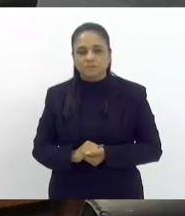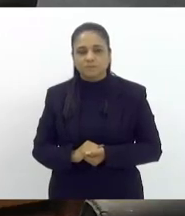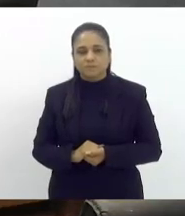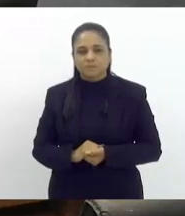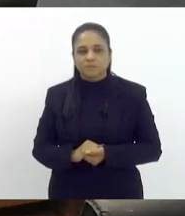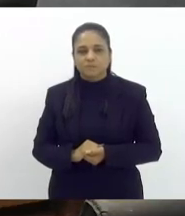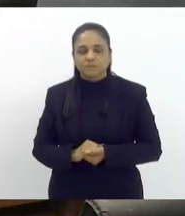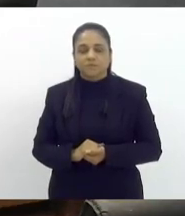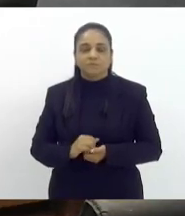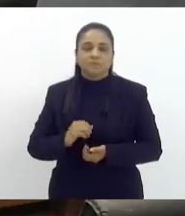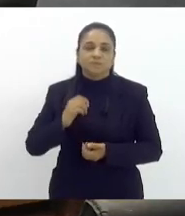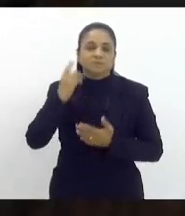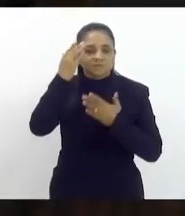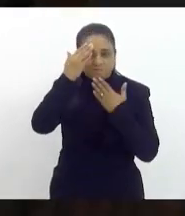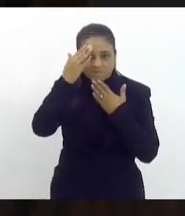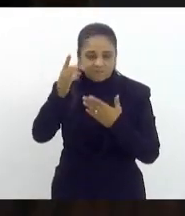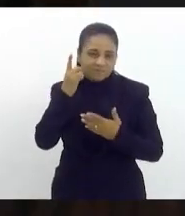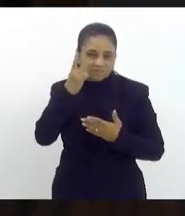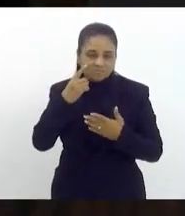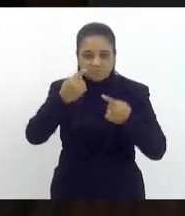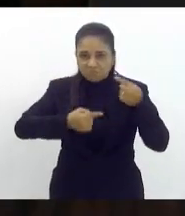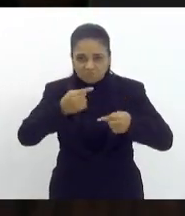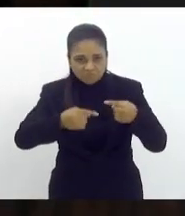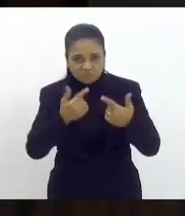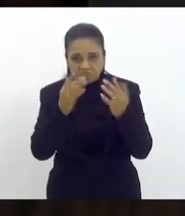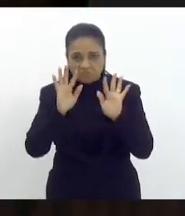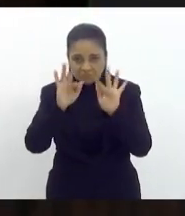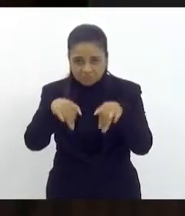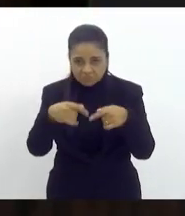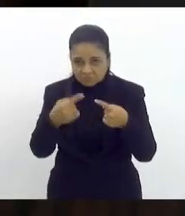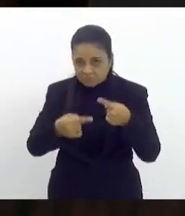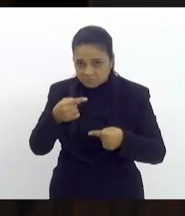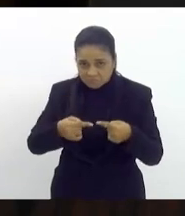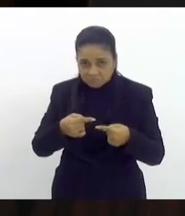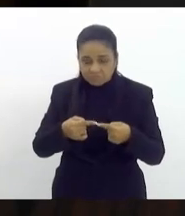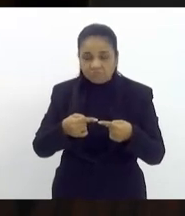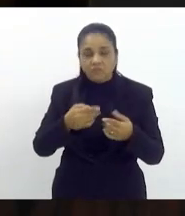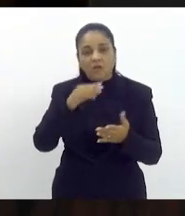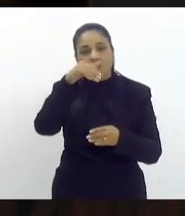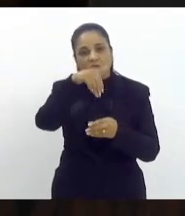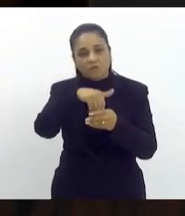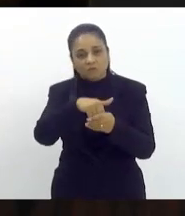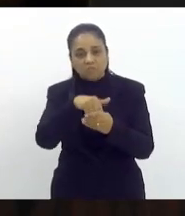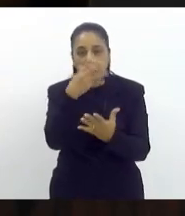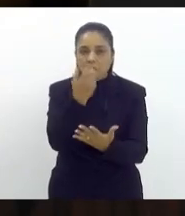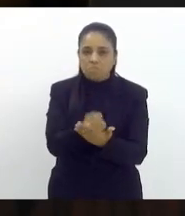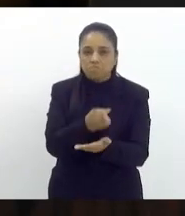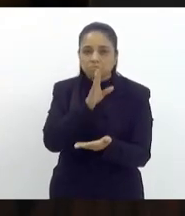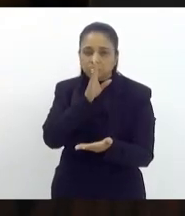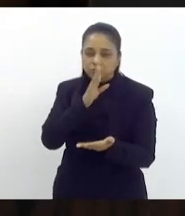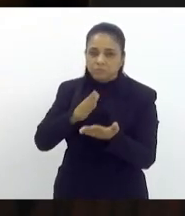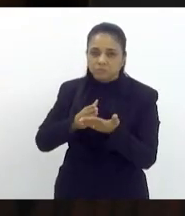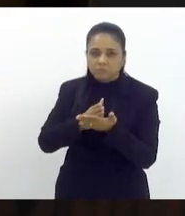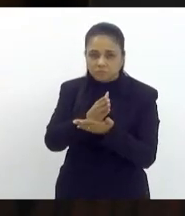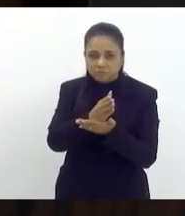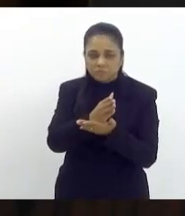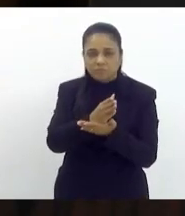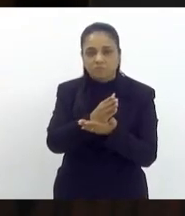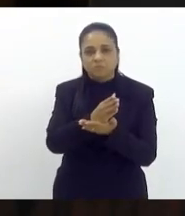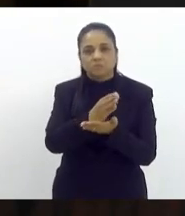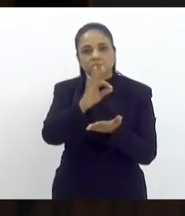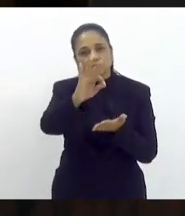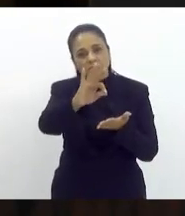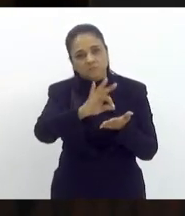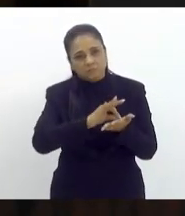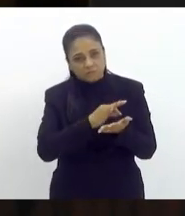Obrigada deputada não havendo mais Quem Queira discutir encerrada discussão em votação aprovado vai